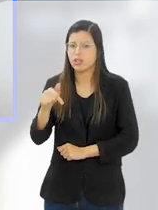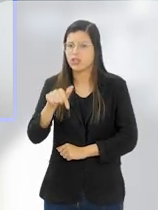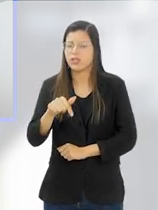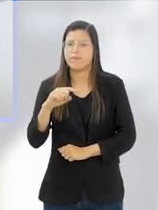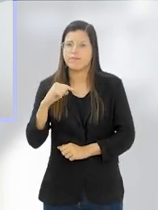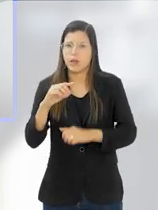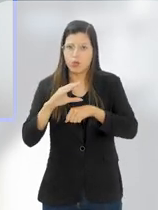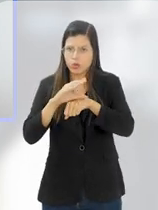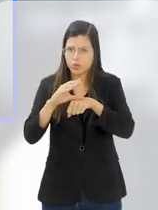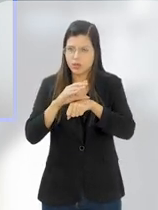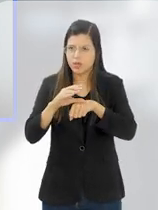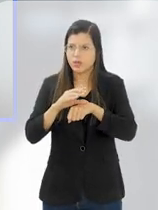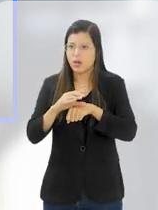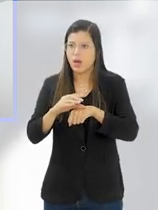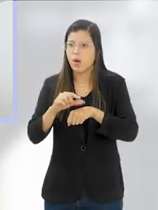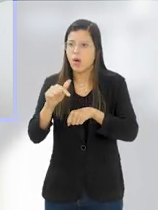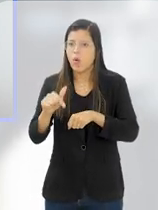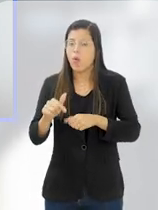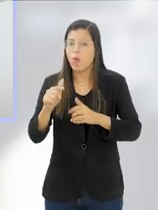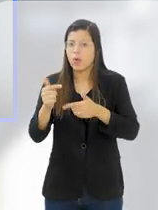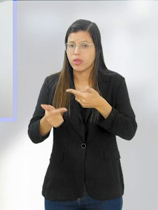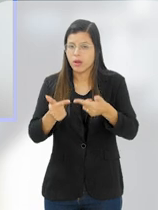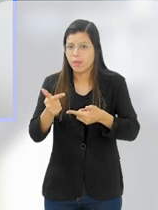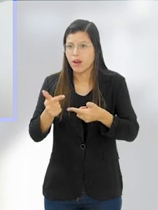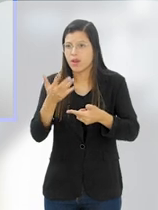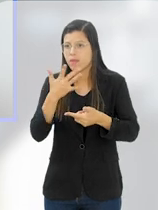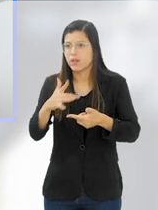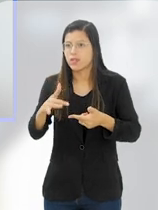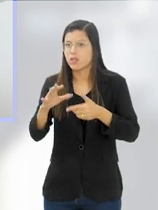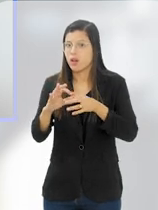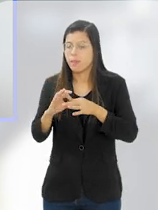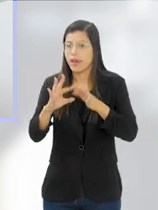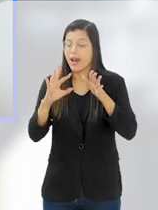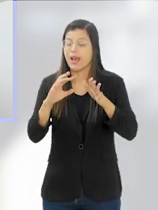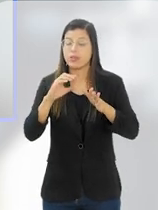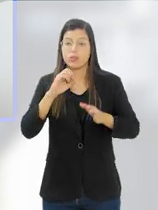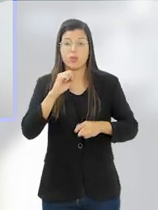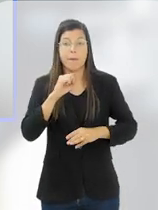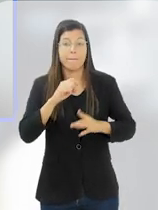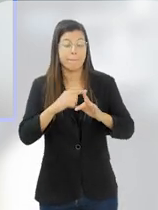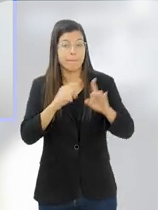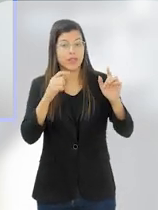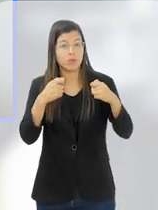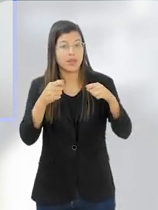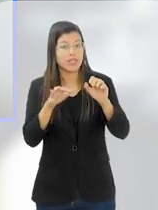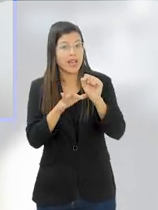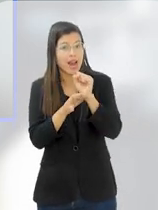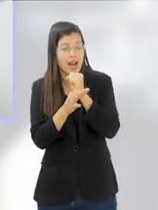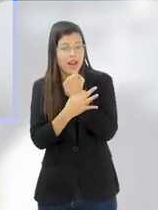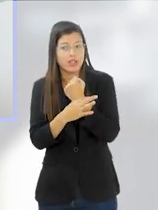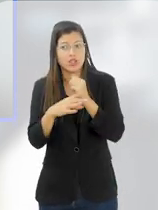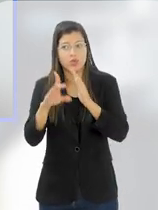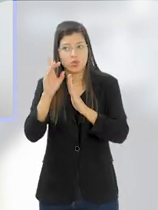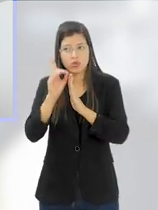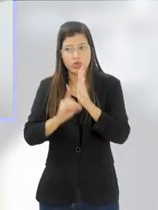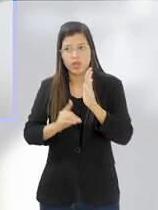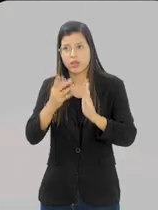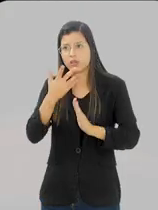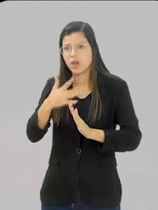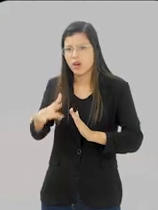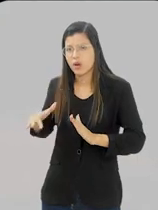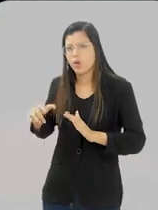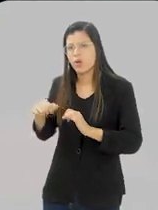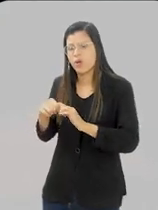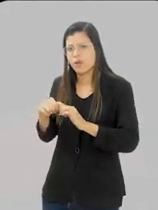trabalho infantil artístico, ele é permitido, segundo a nossa legislação, desde que observados a garantia dos direitos das crianças quando